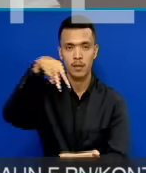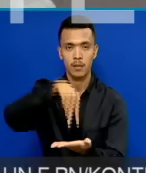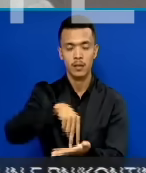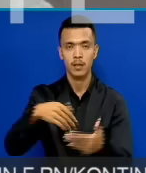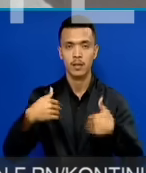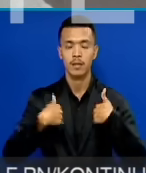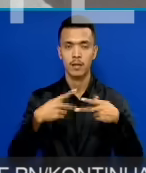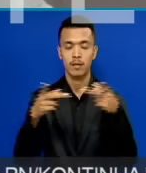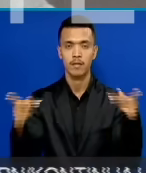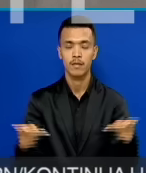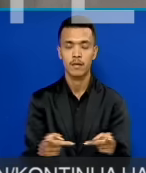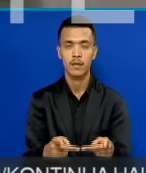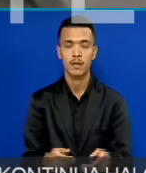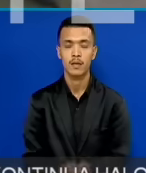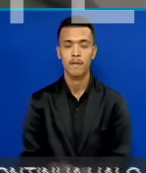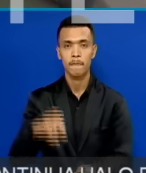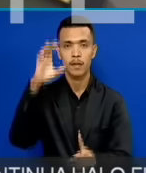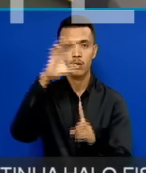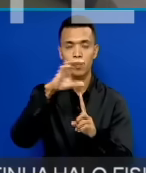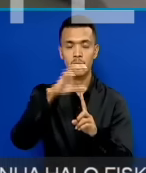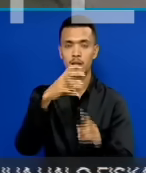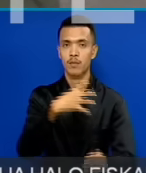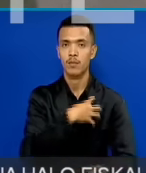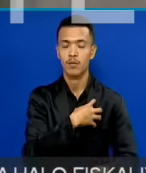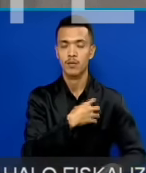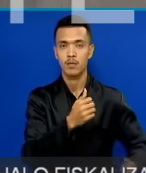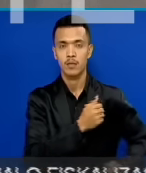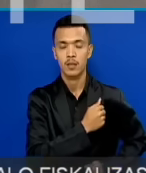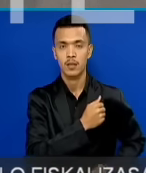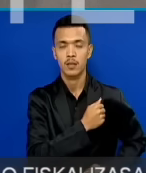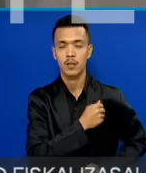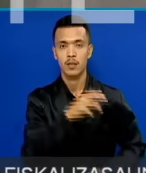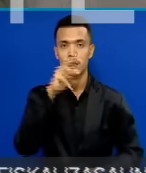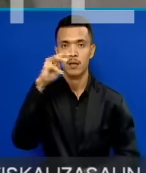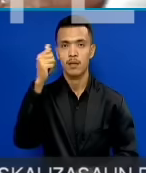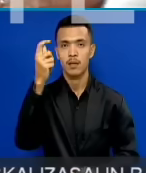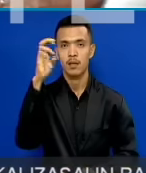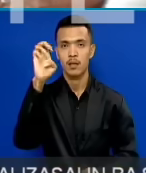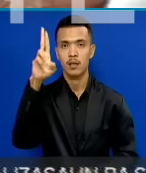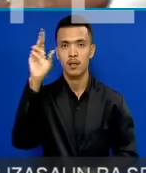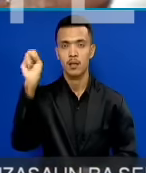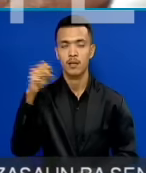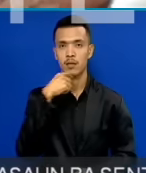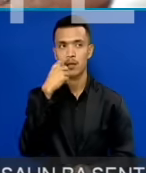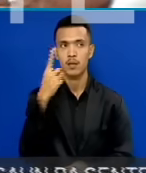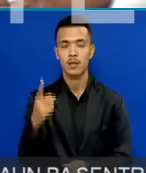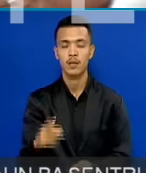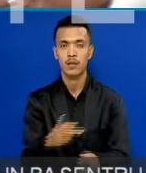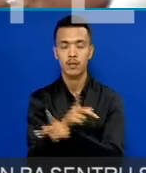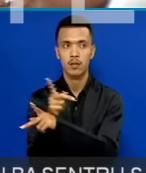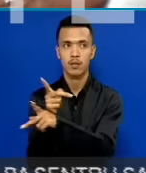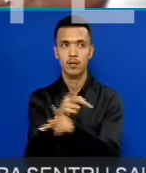nu dar milita. Comandante Unidade Polícia Militar, Major Mateus de Jesus Hateteng, comprometido se